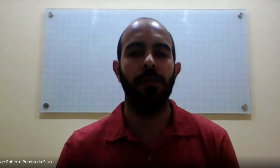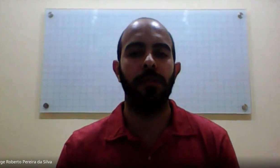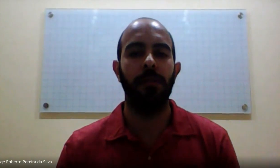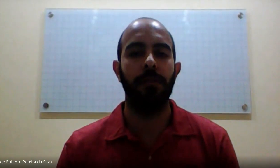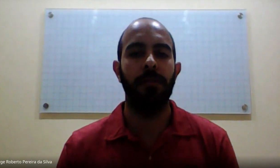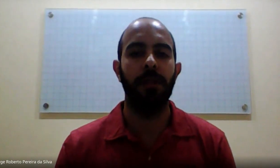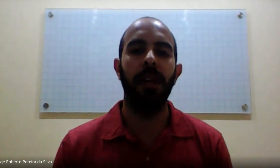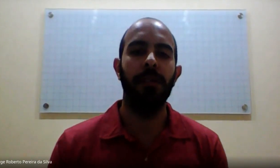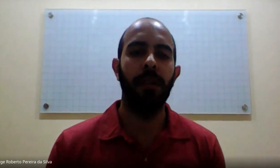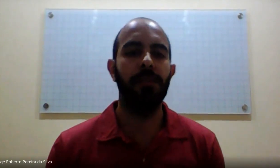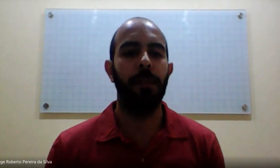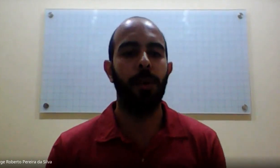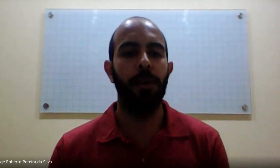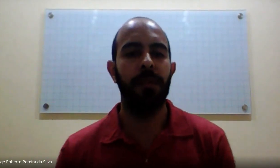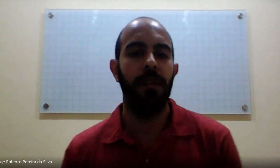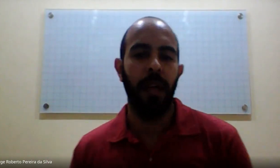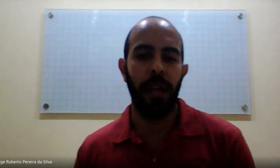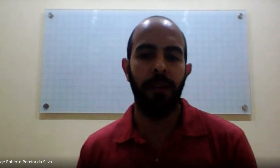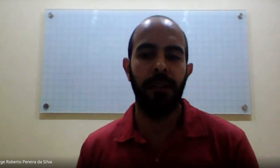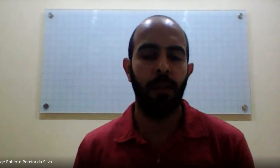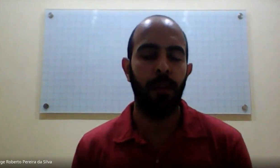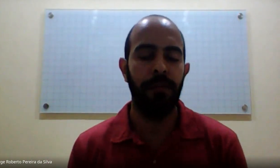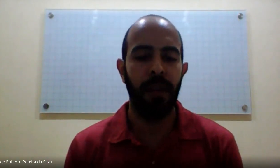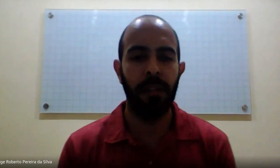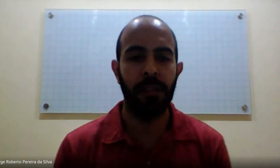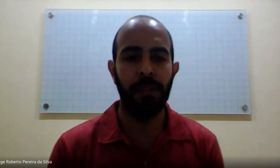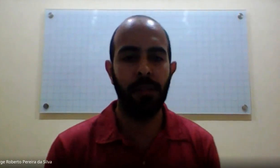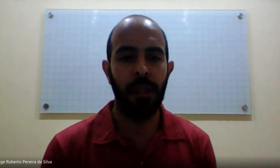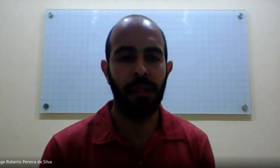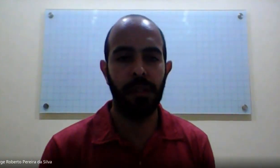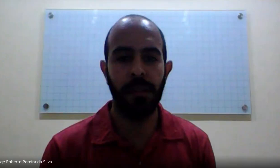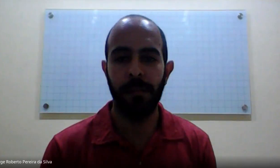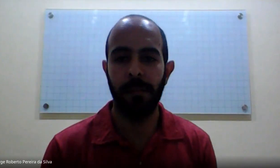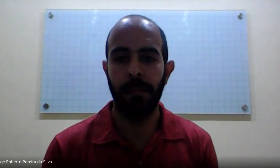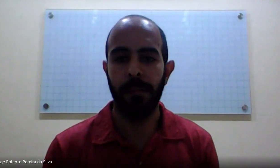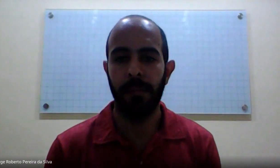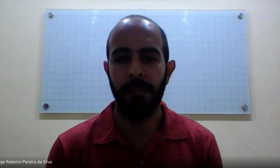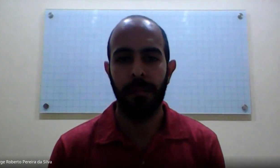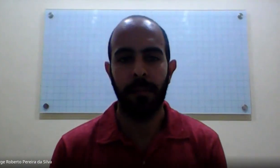prova. E aí, no caso, a prova, ela vai ter como referência as questões da lista.